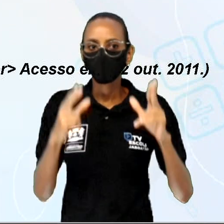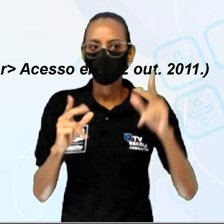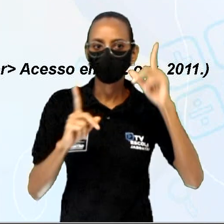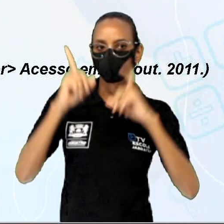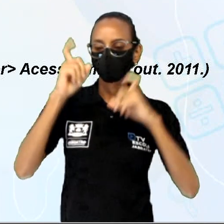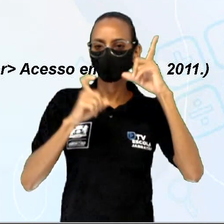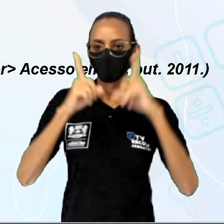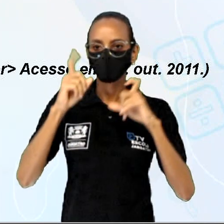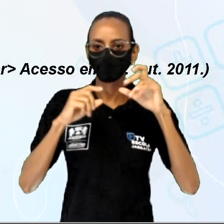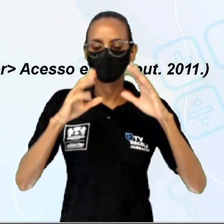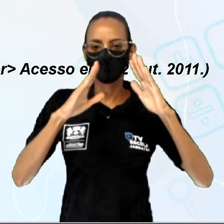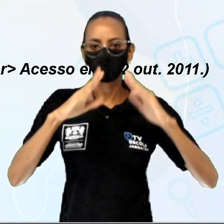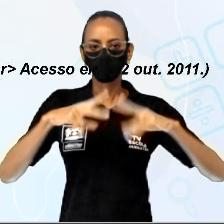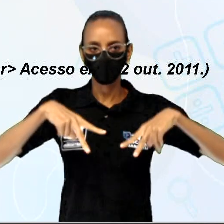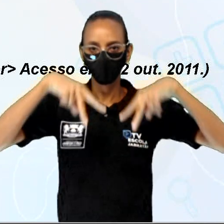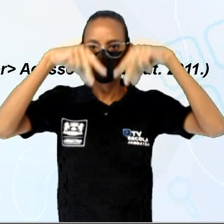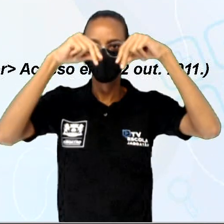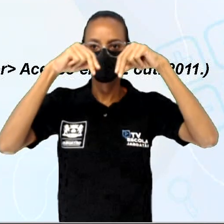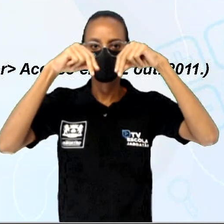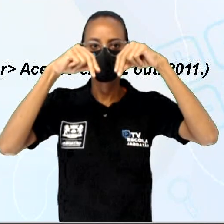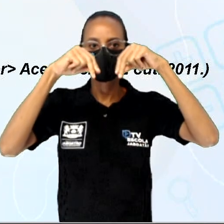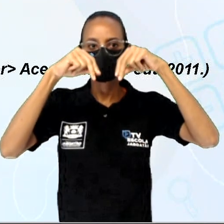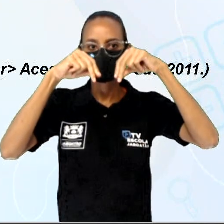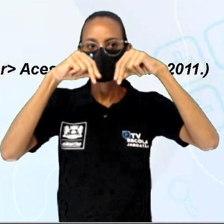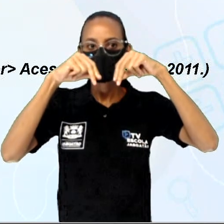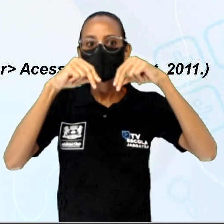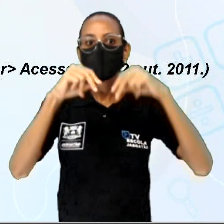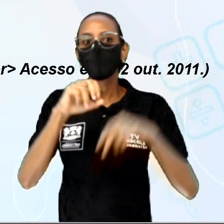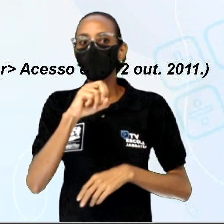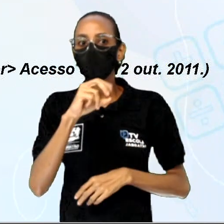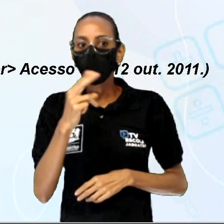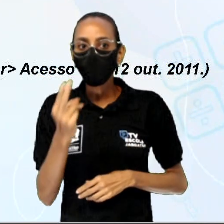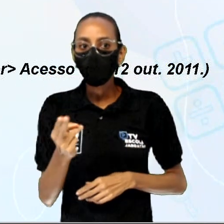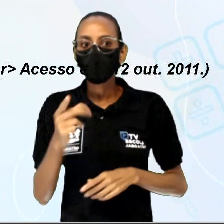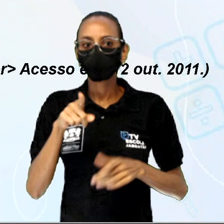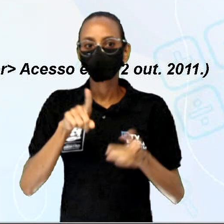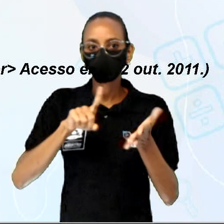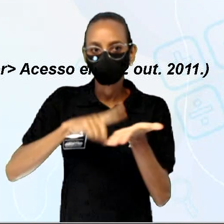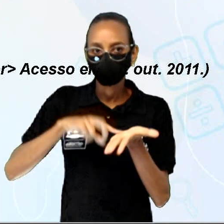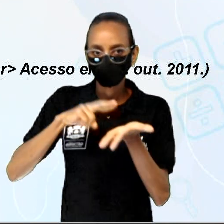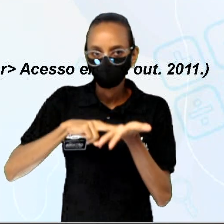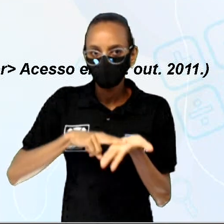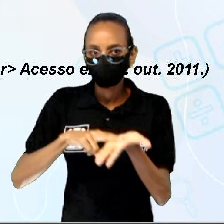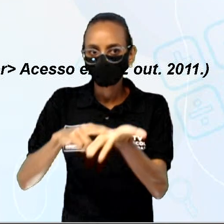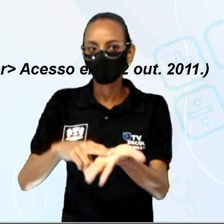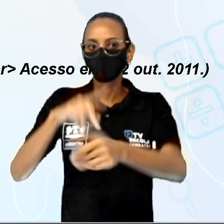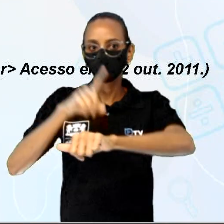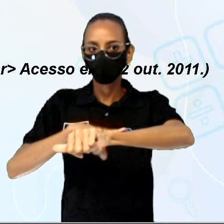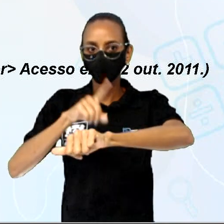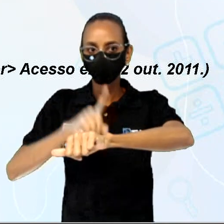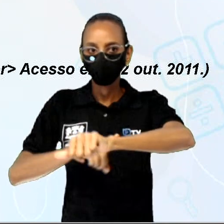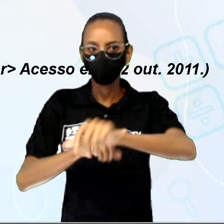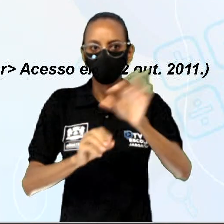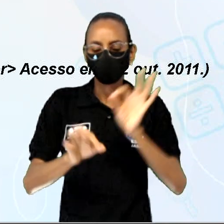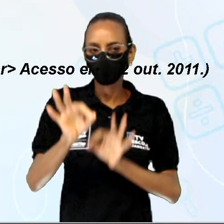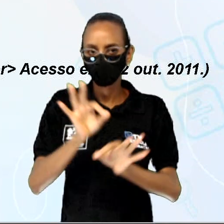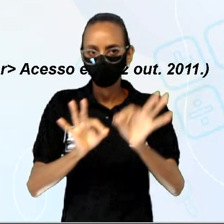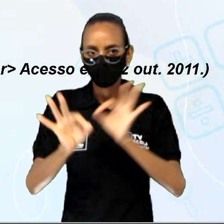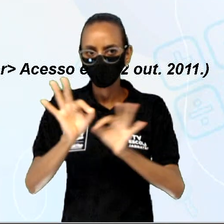onde é preciso. Em telegrama, que é sem tempo, ele a faz ir ao mais